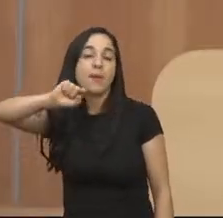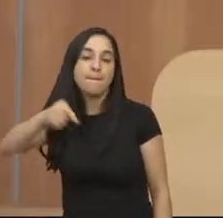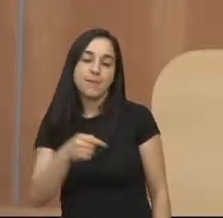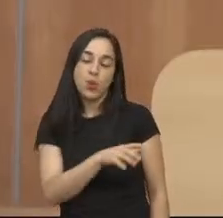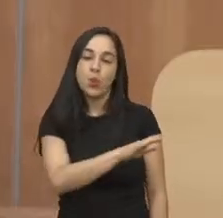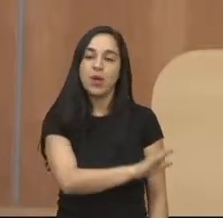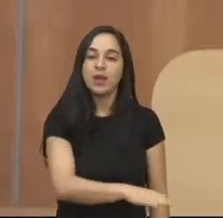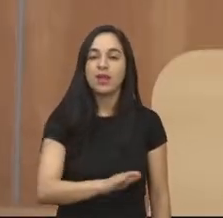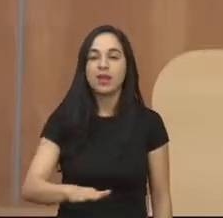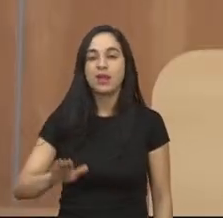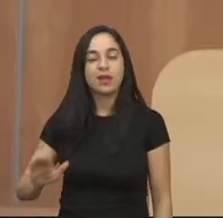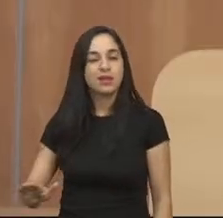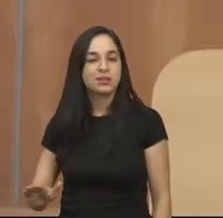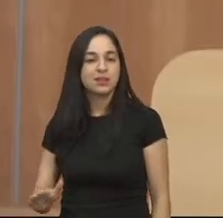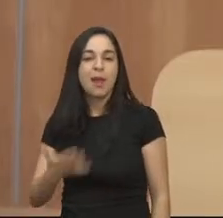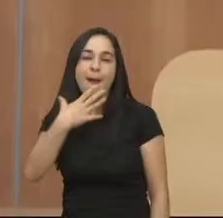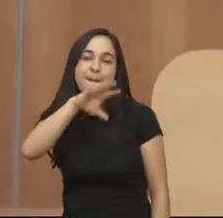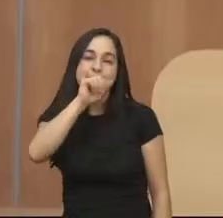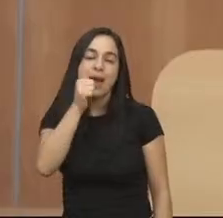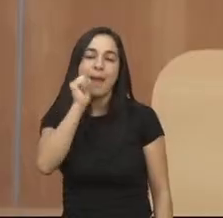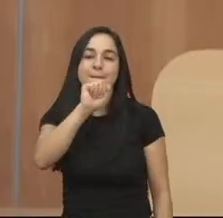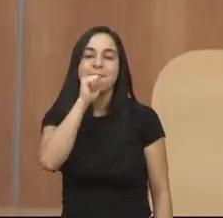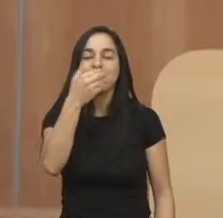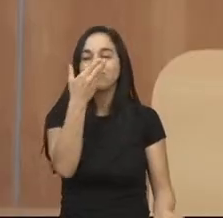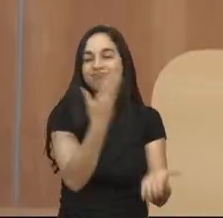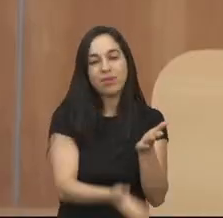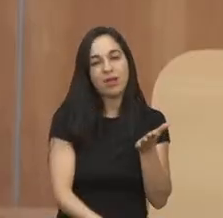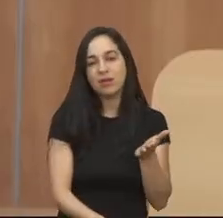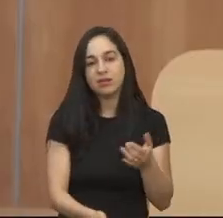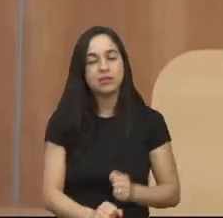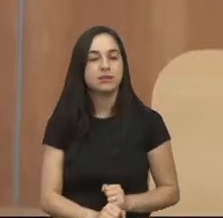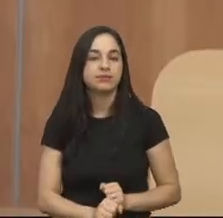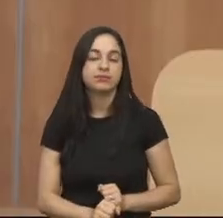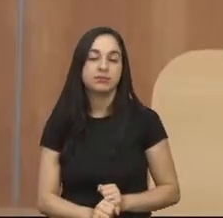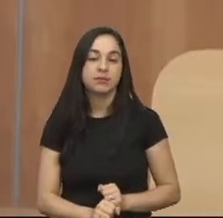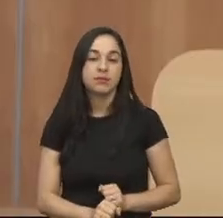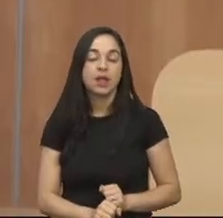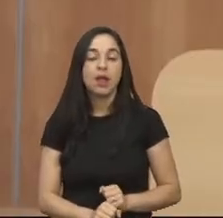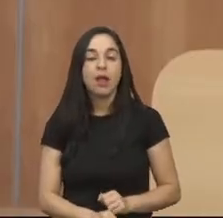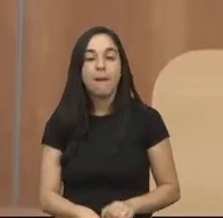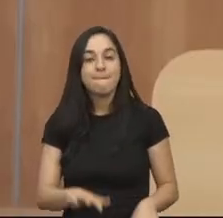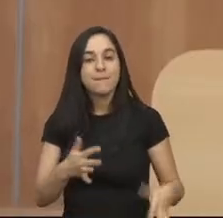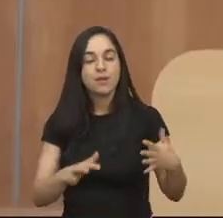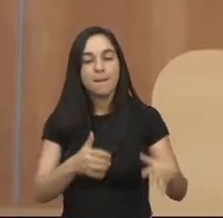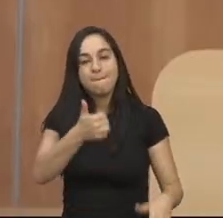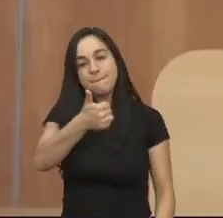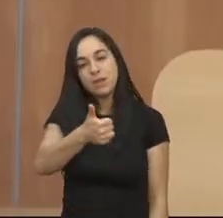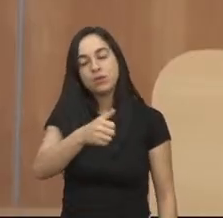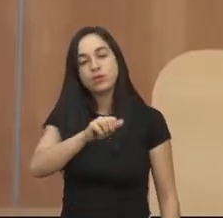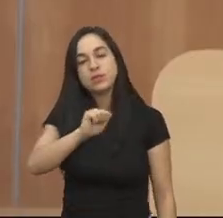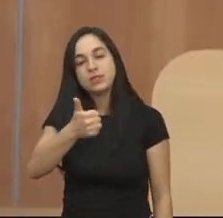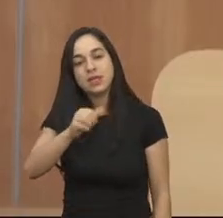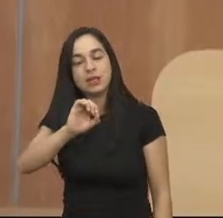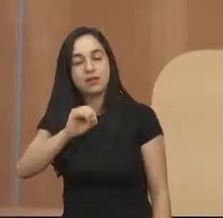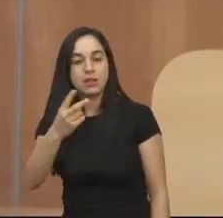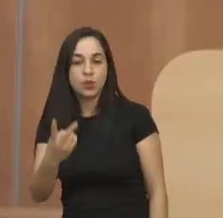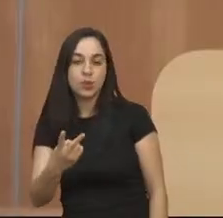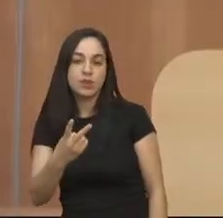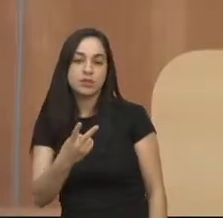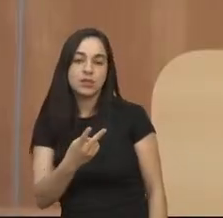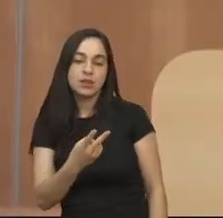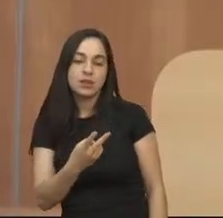ficaram órfãos. Pelo menos 1.102 crianças agora